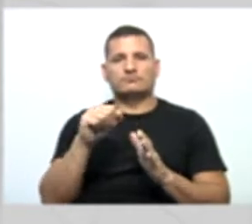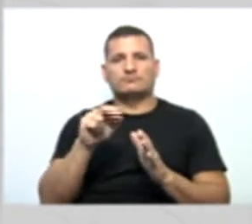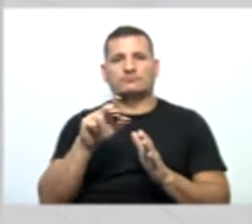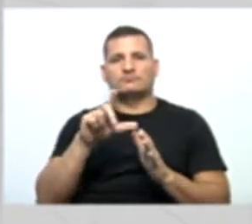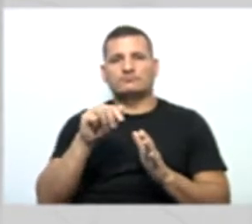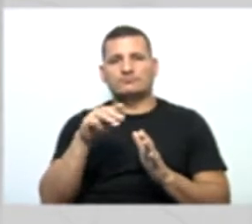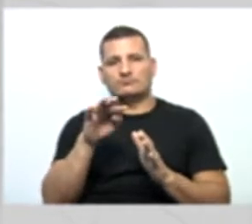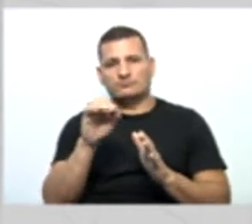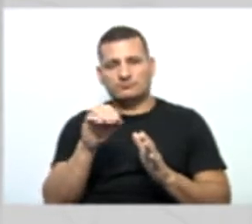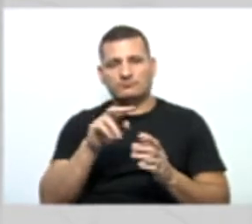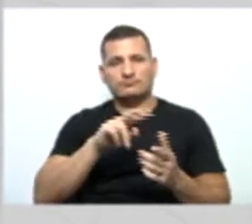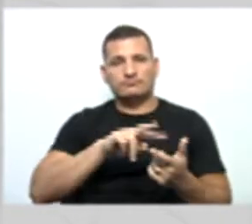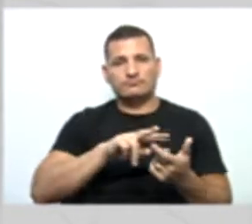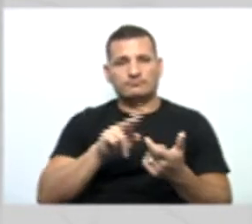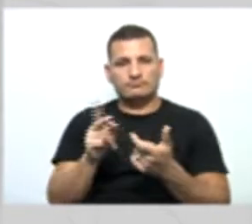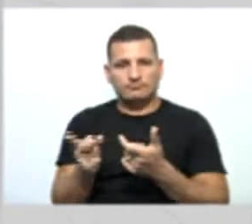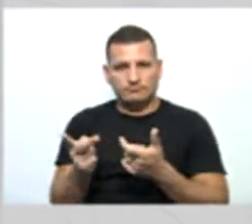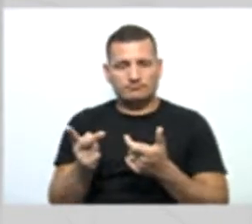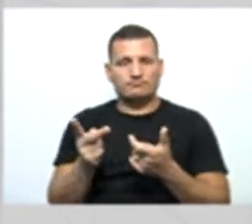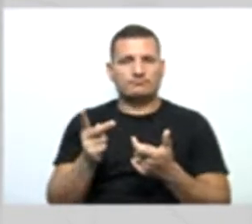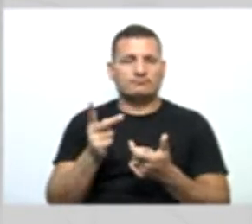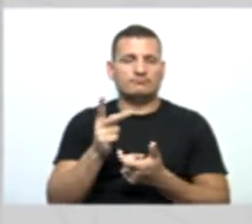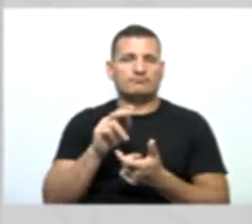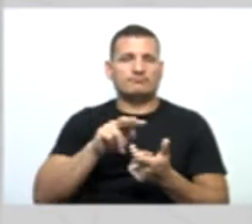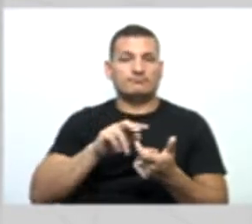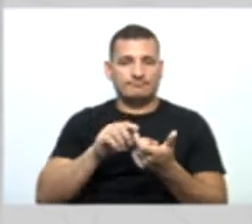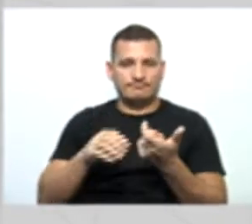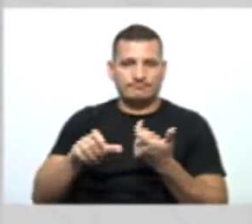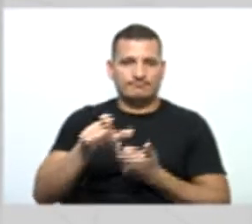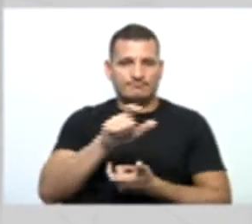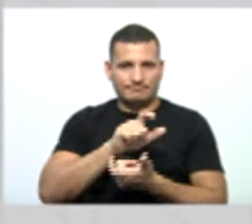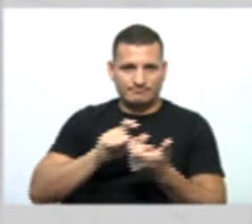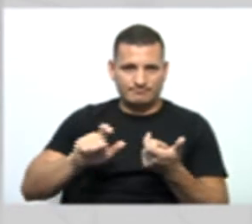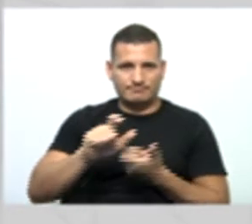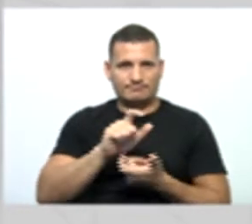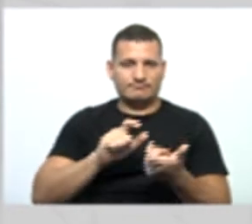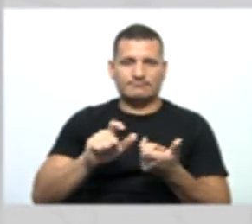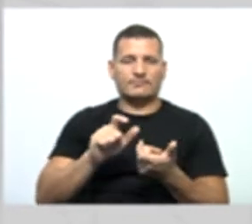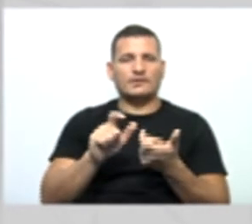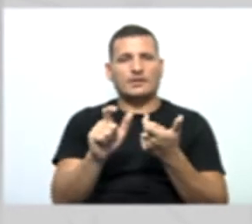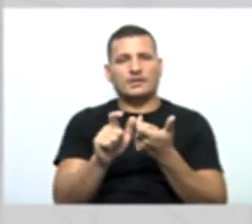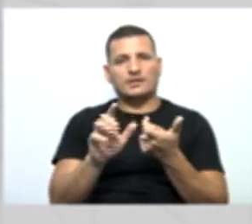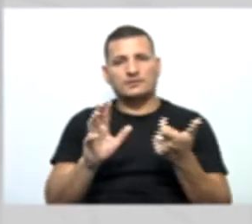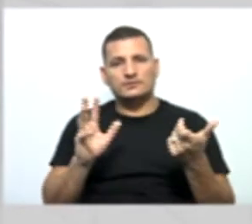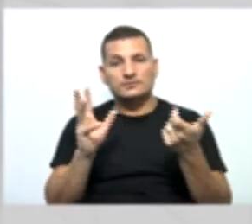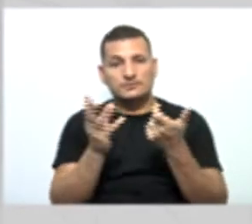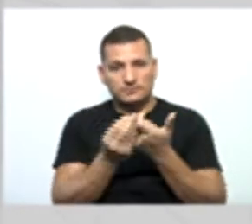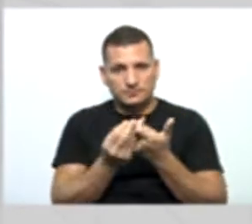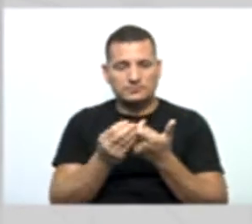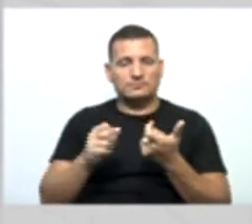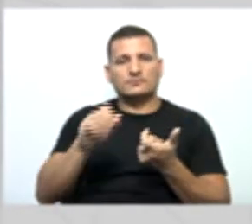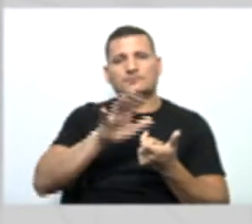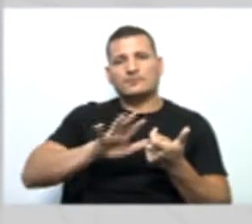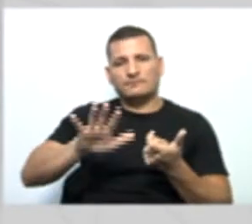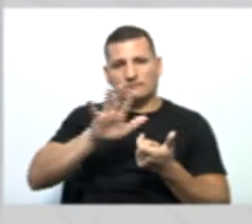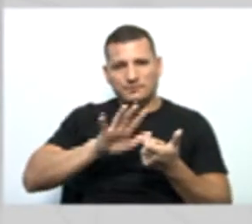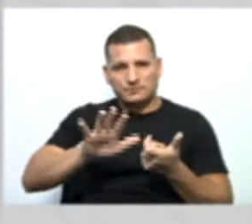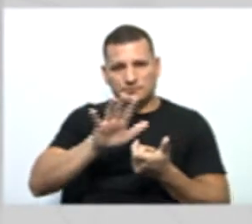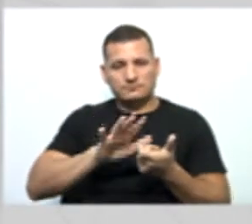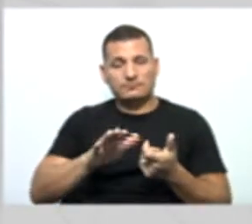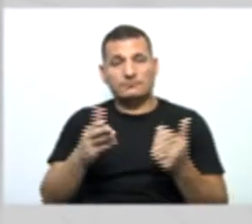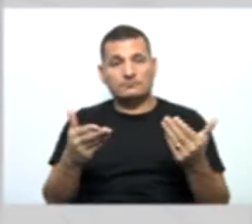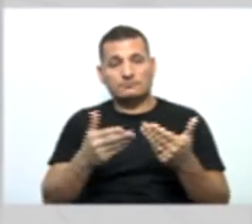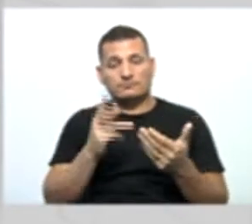herança, polimorfismo, classes abstratas e interfaces. Vamos ver agora os objetivos dessa disciplina, os